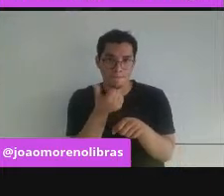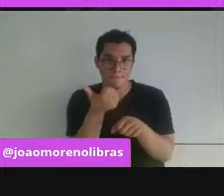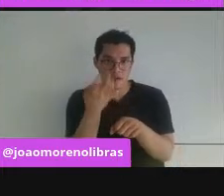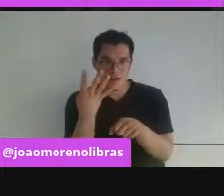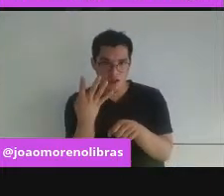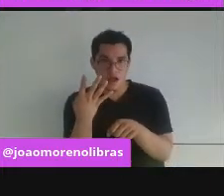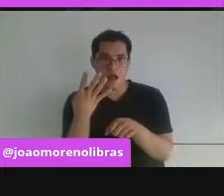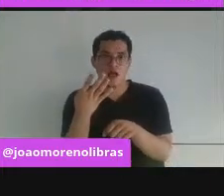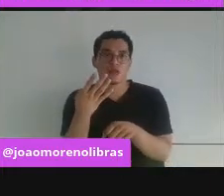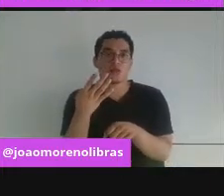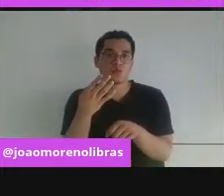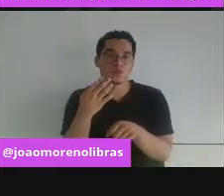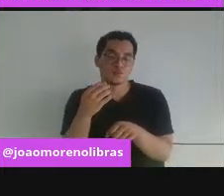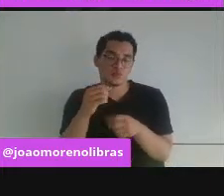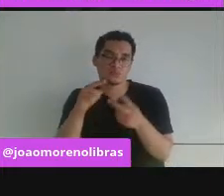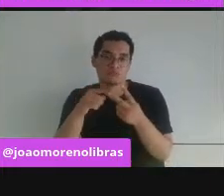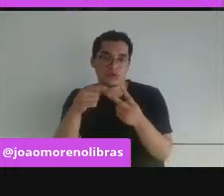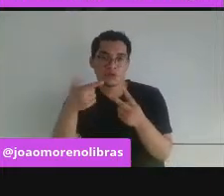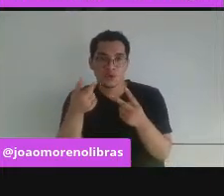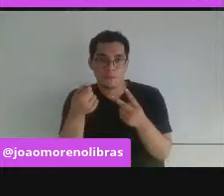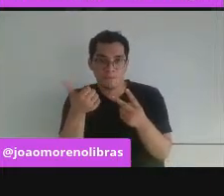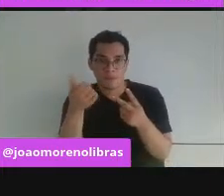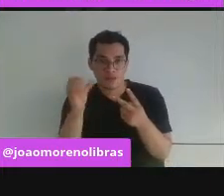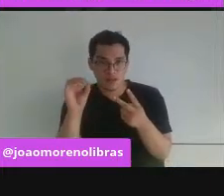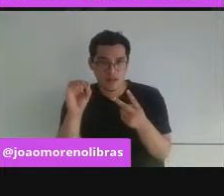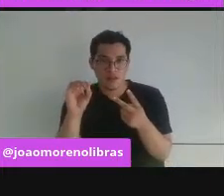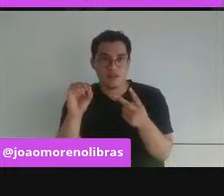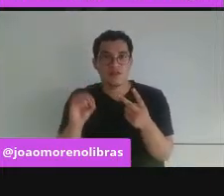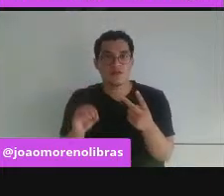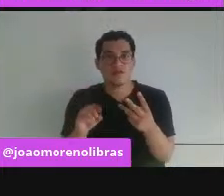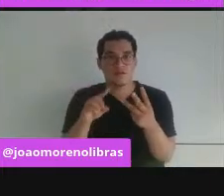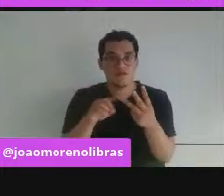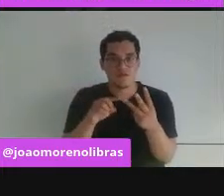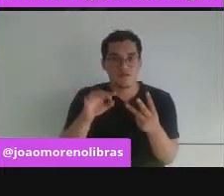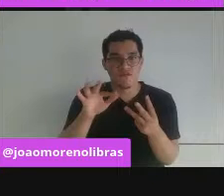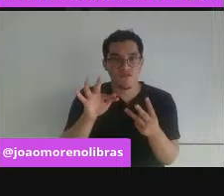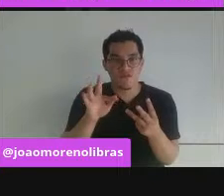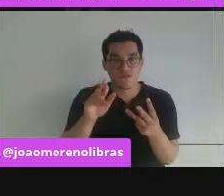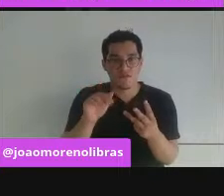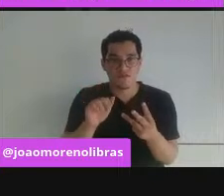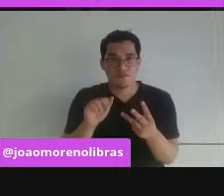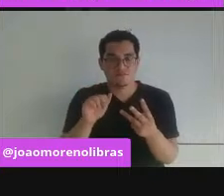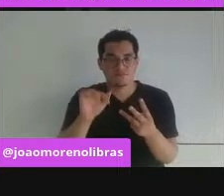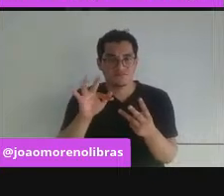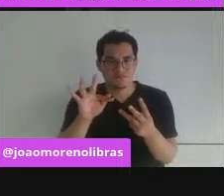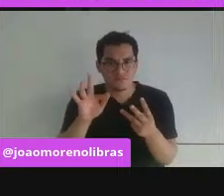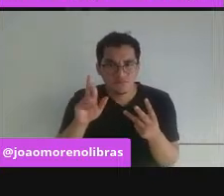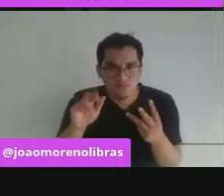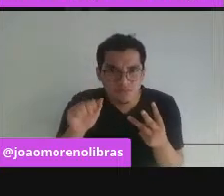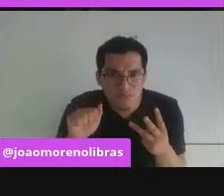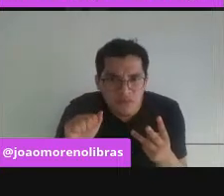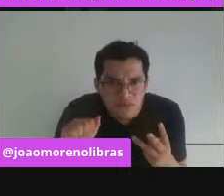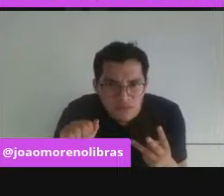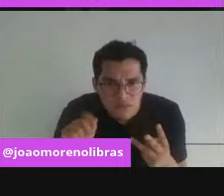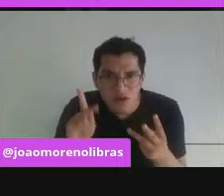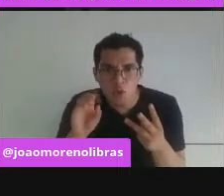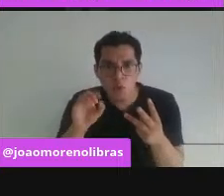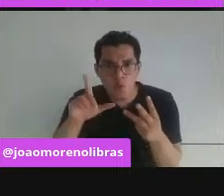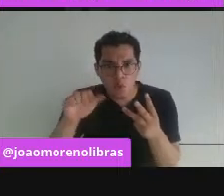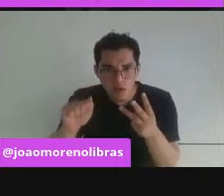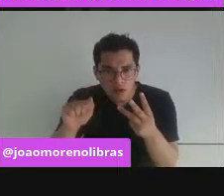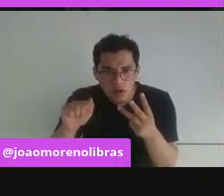2014, 2010 e 2014. Eu não disse ano, Plantin é 2011, Frantiola Etial é 2013, Moïse Etial 2008, Micheli